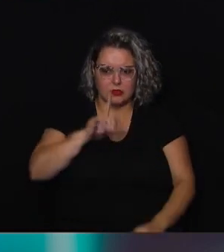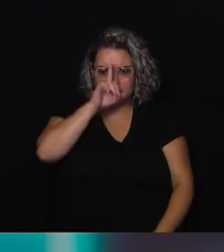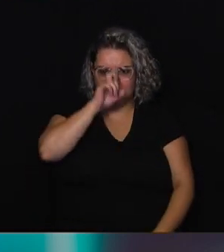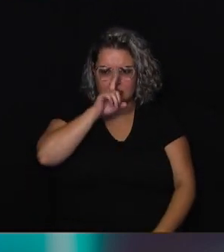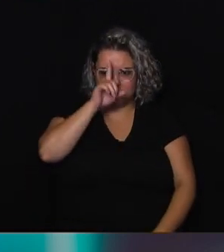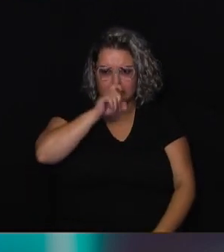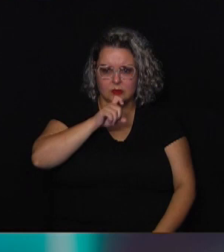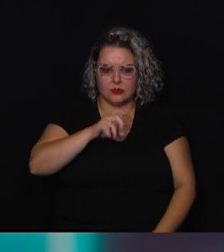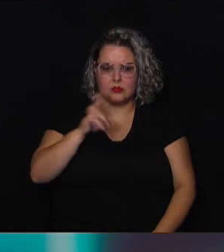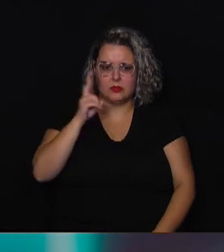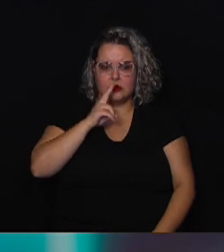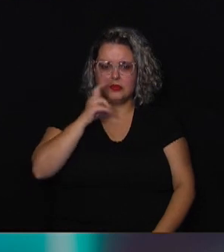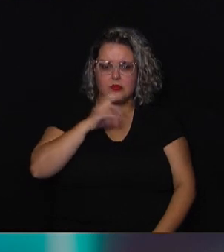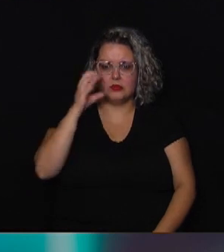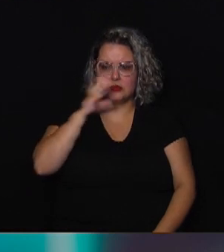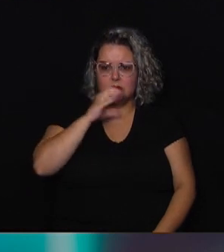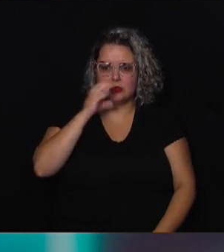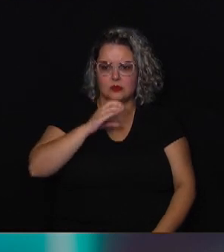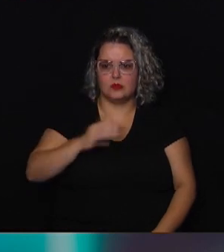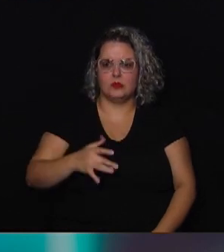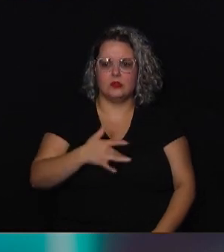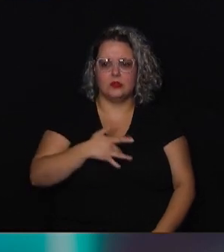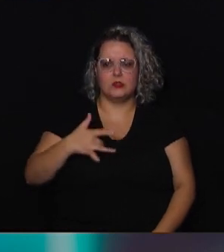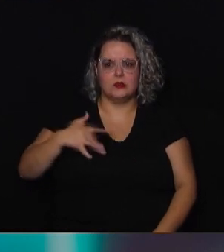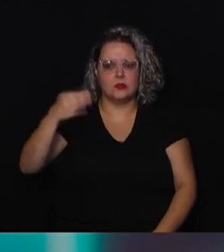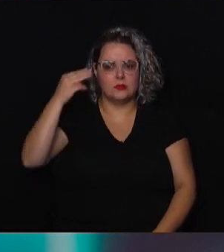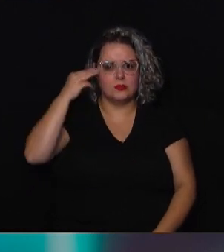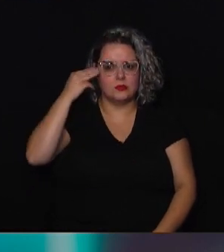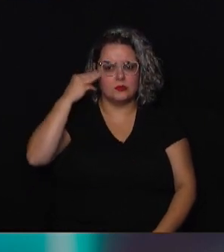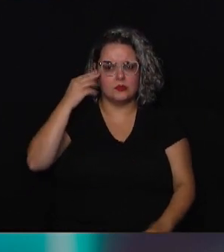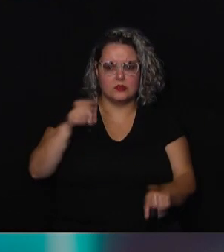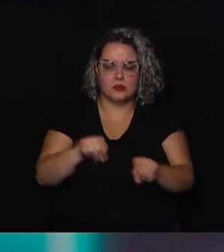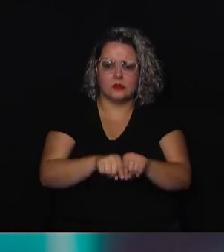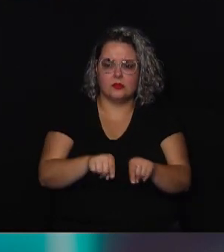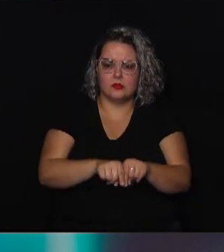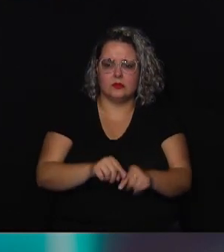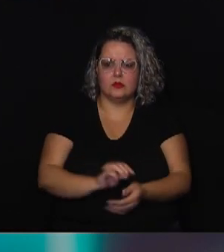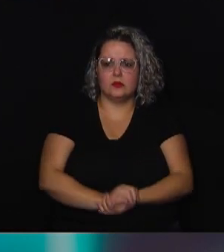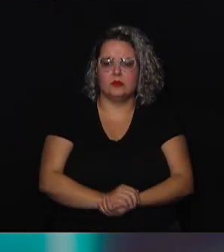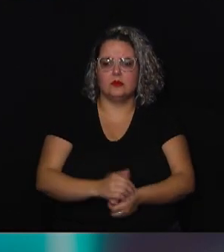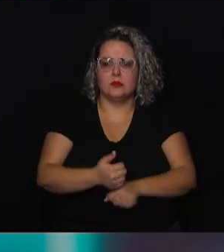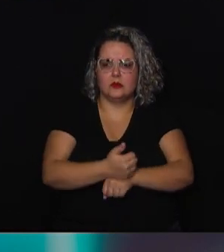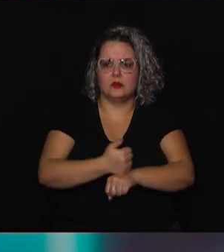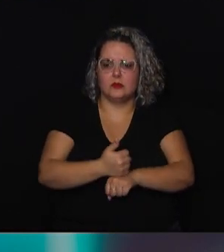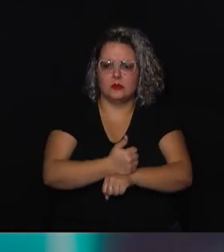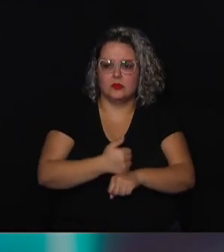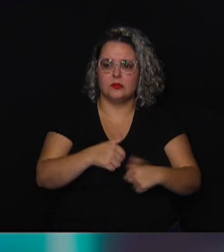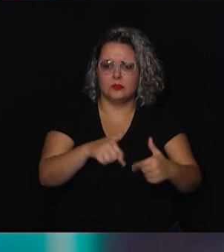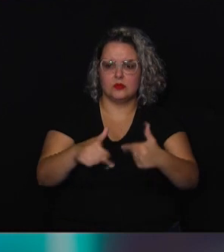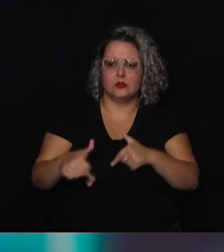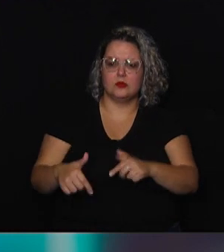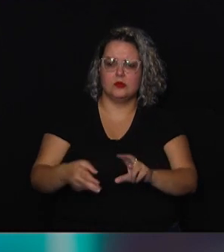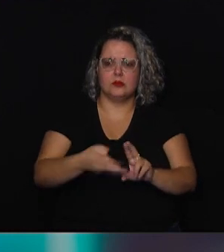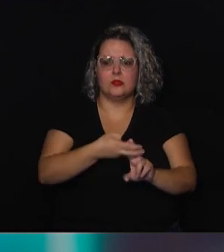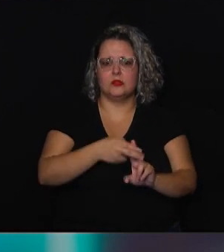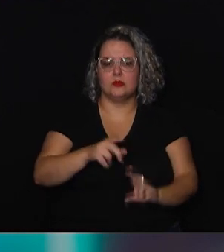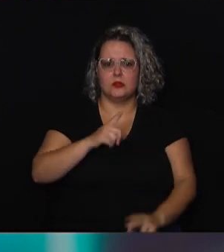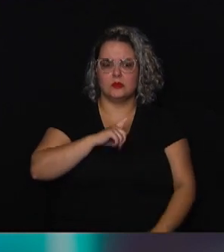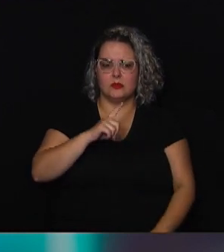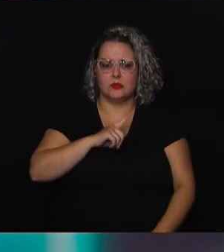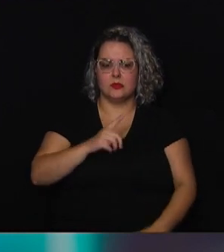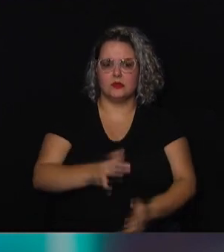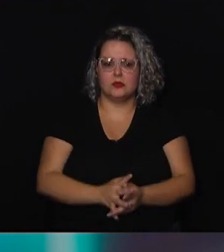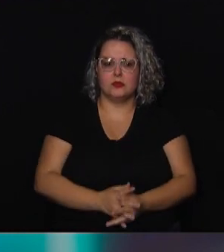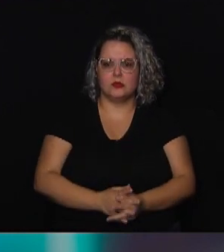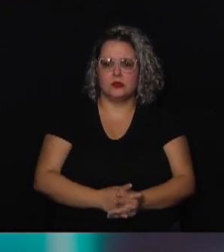de urgência e emergência, de saúde mental. Em relação aos profissionais de saúde trabalhando no SUS, temos aqui